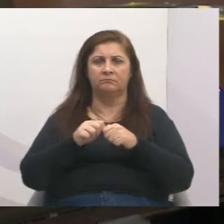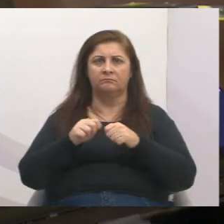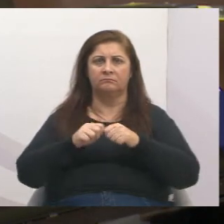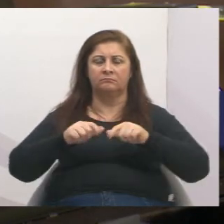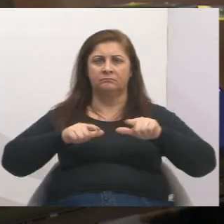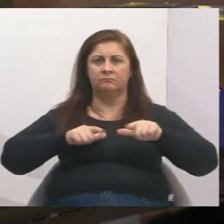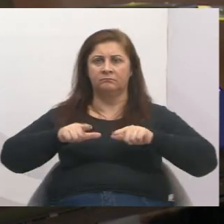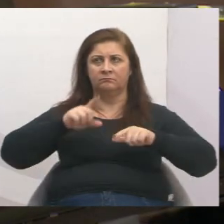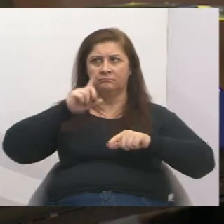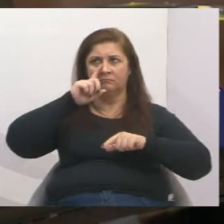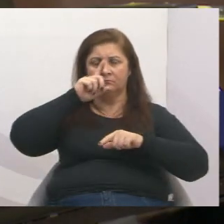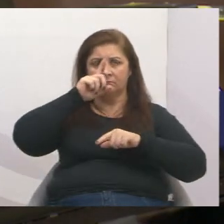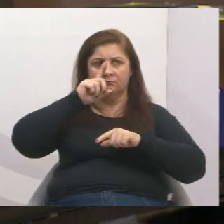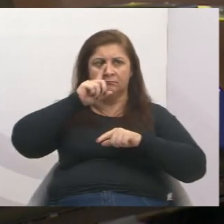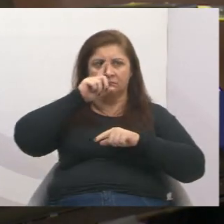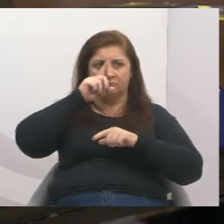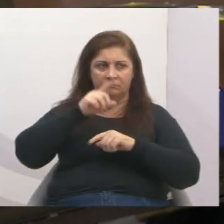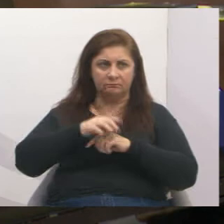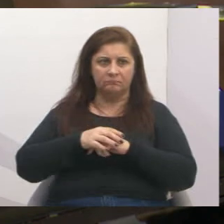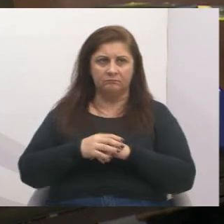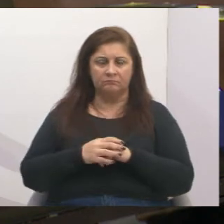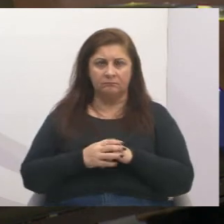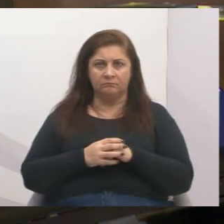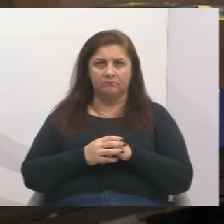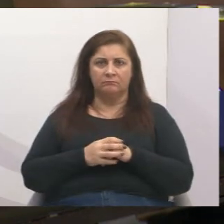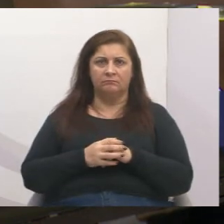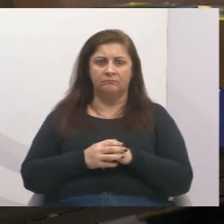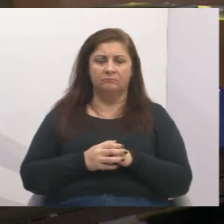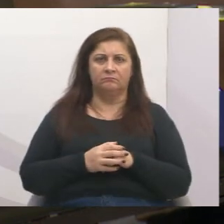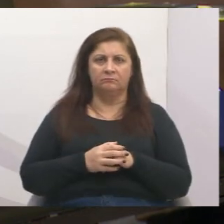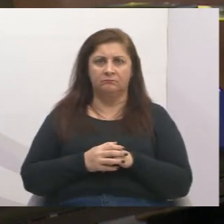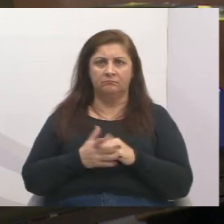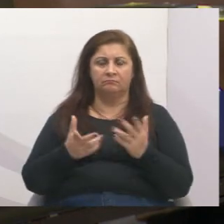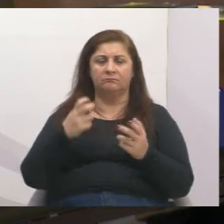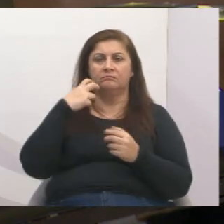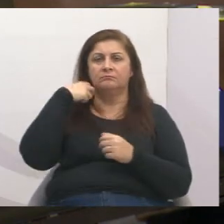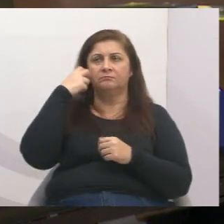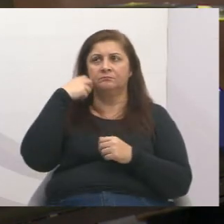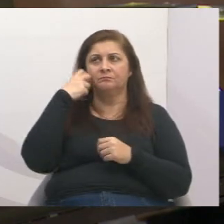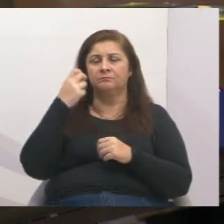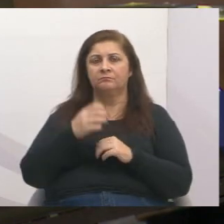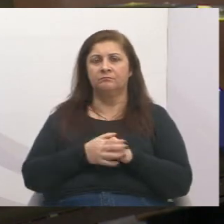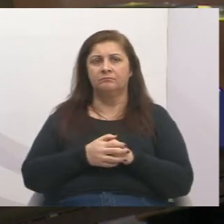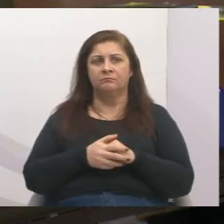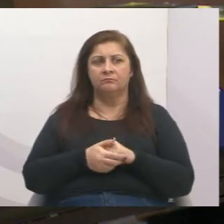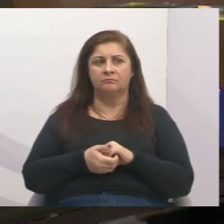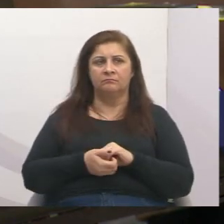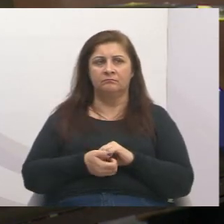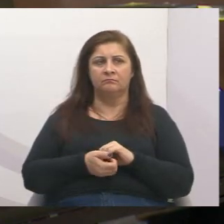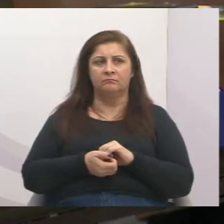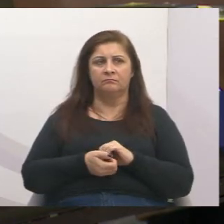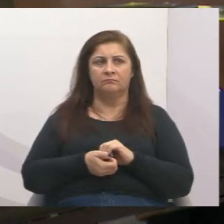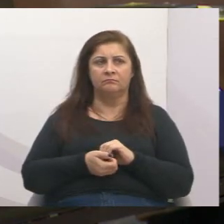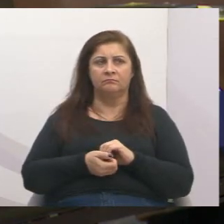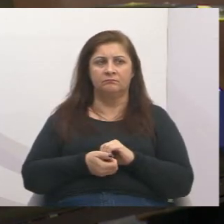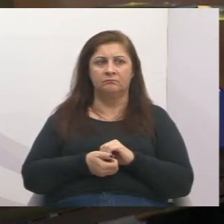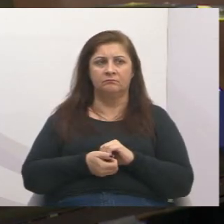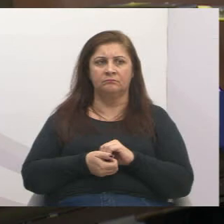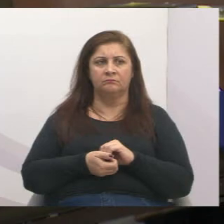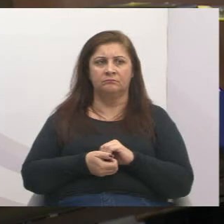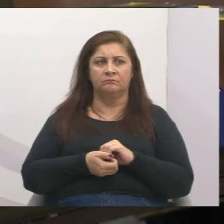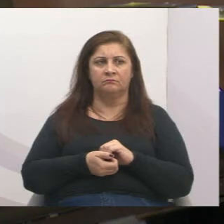de risco, de periculosidade, de insalubridade. É vergonhoso demais. É vergonhoso